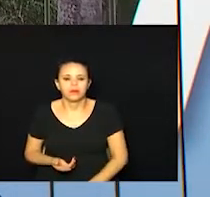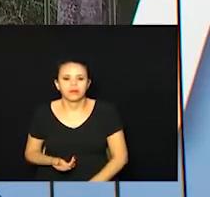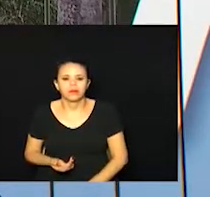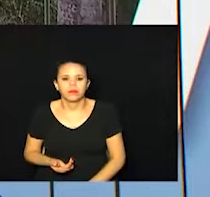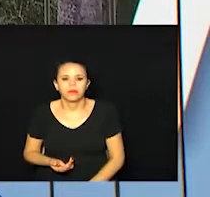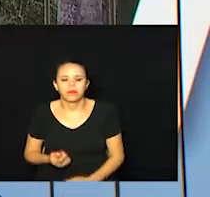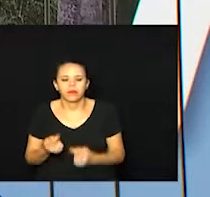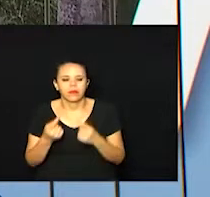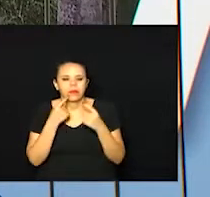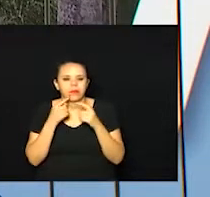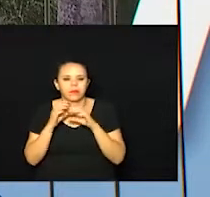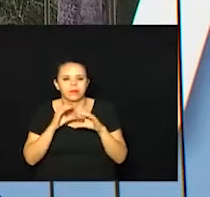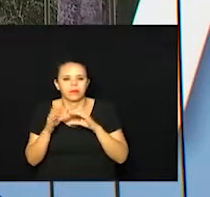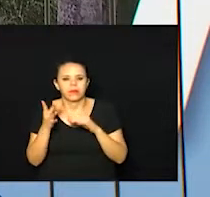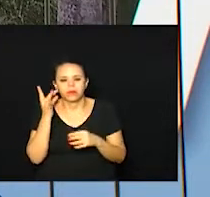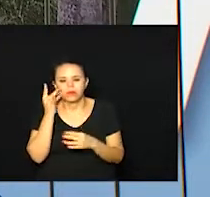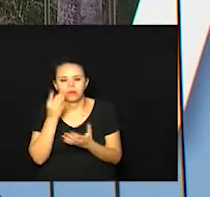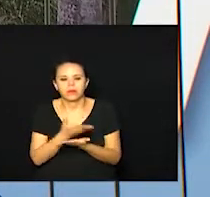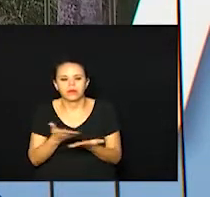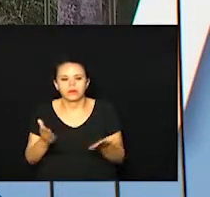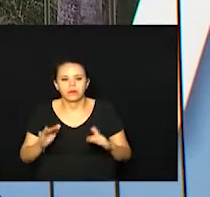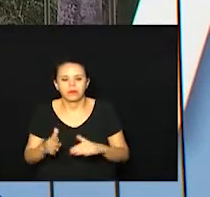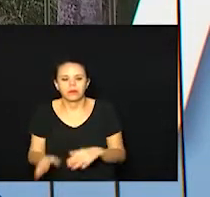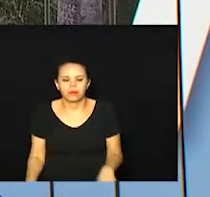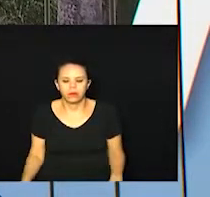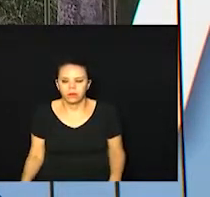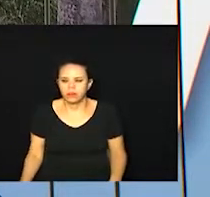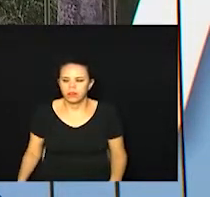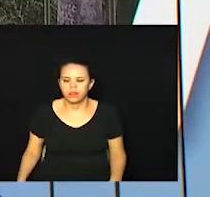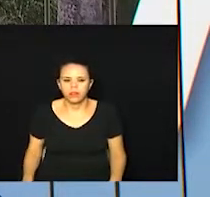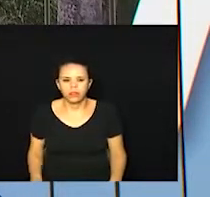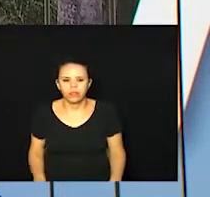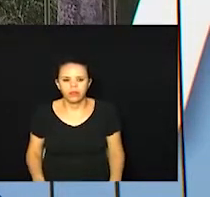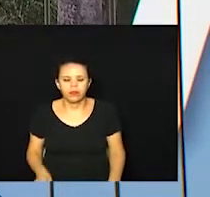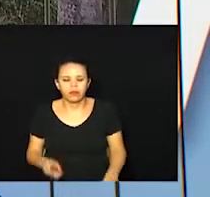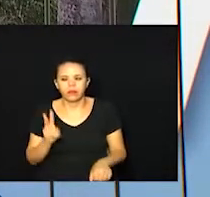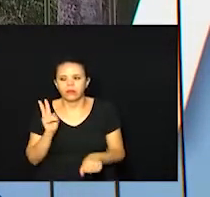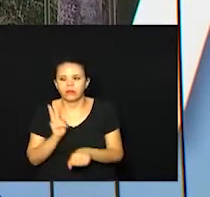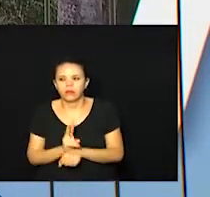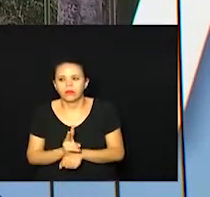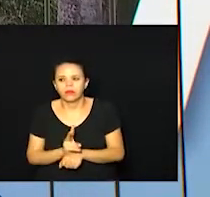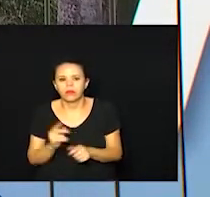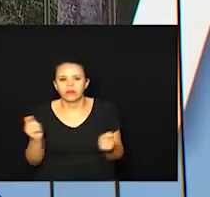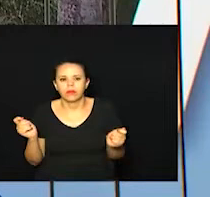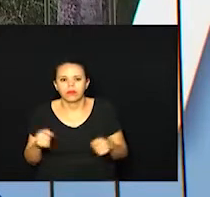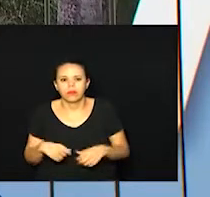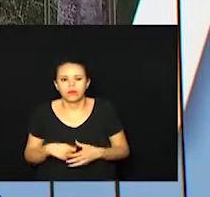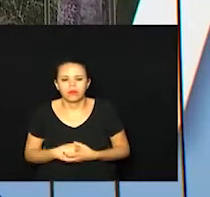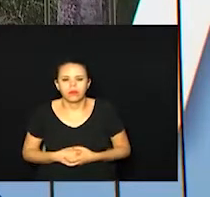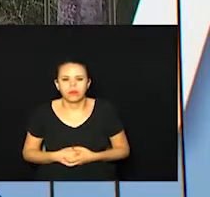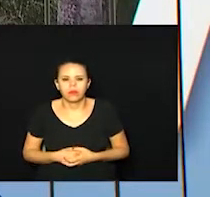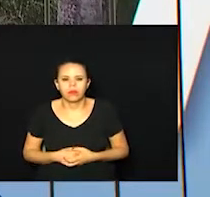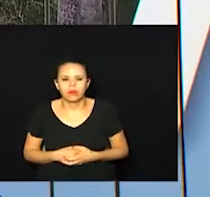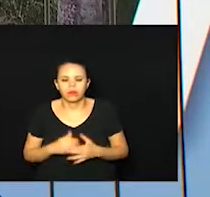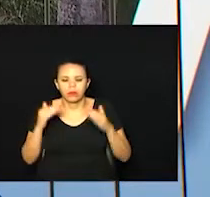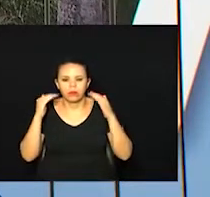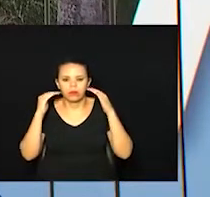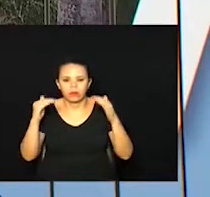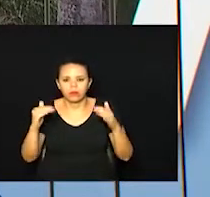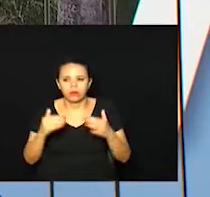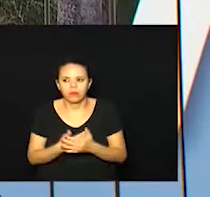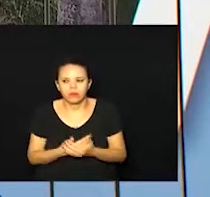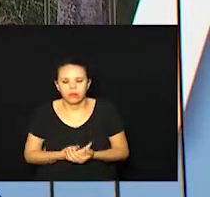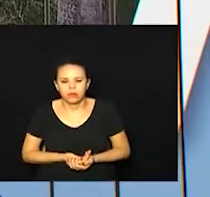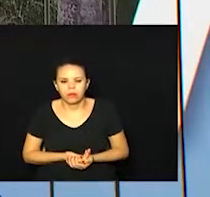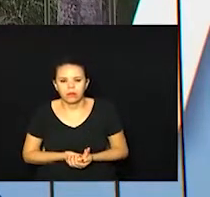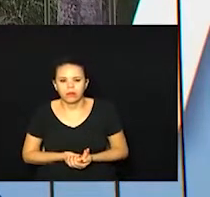do diálogo, da presença nos bairros, nós vamos com toda a proteção possível, mas nós devemos manter isso, né?